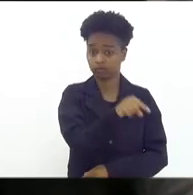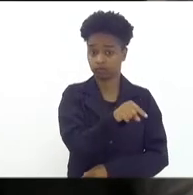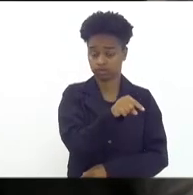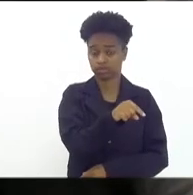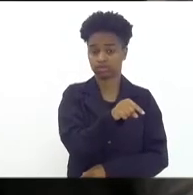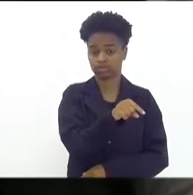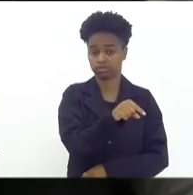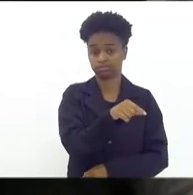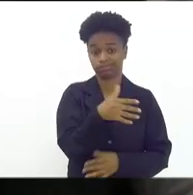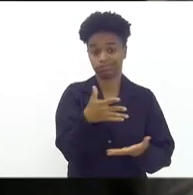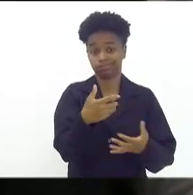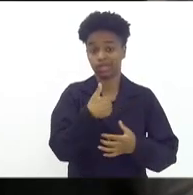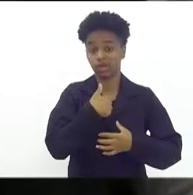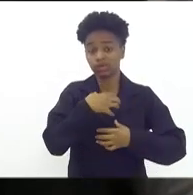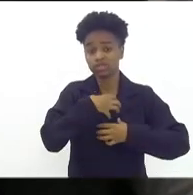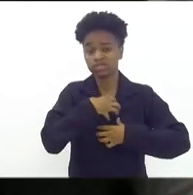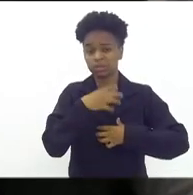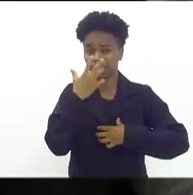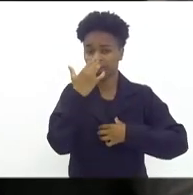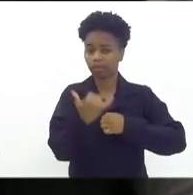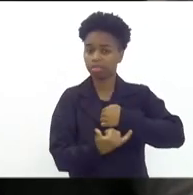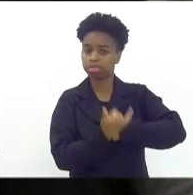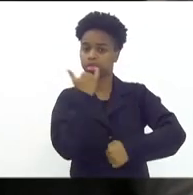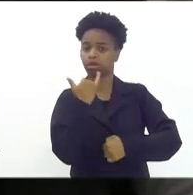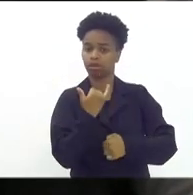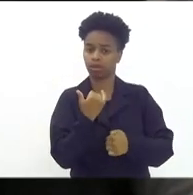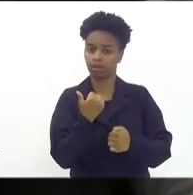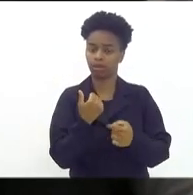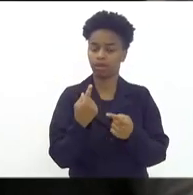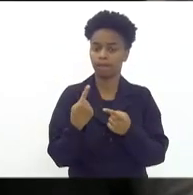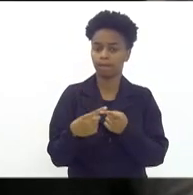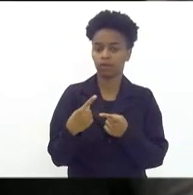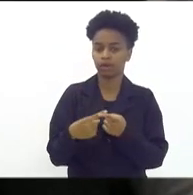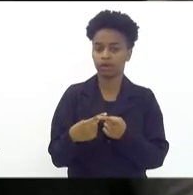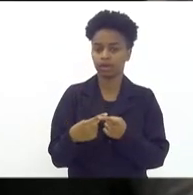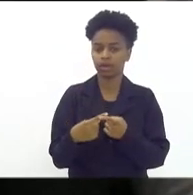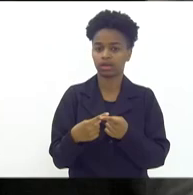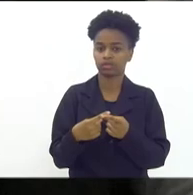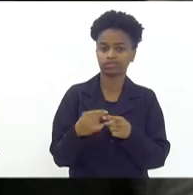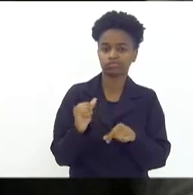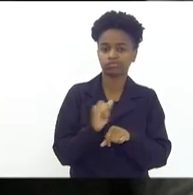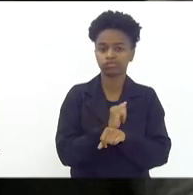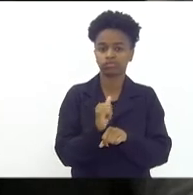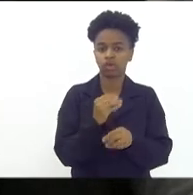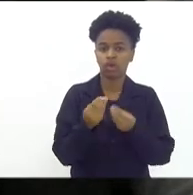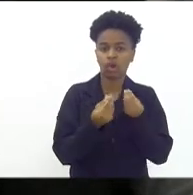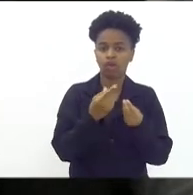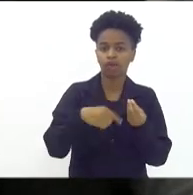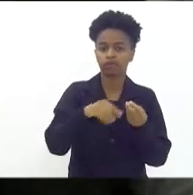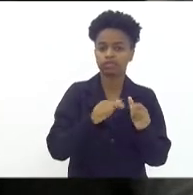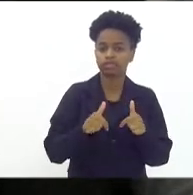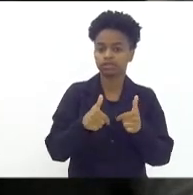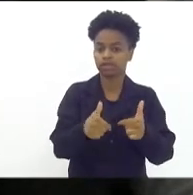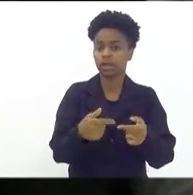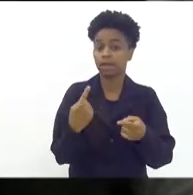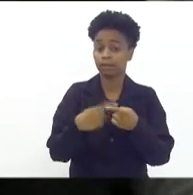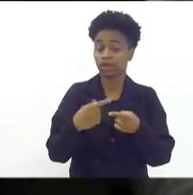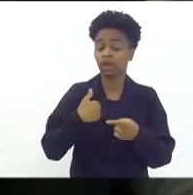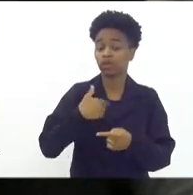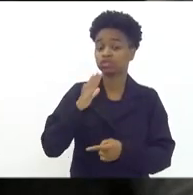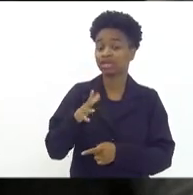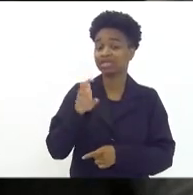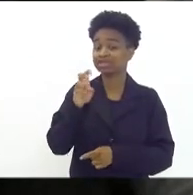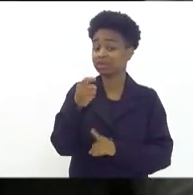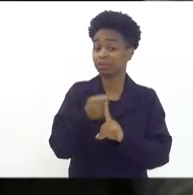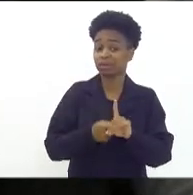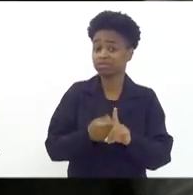certa forma é ludibriado por esse por esse por essa forma de fazer por esse sistema porque eu tô há cinco meses